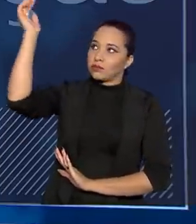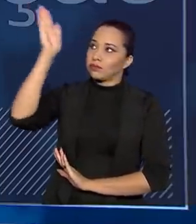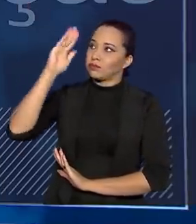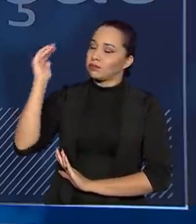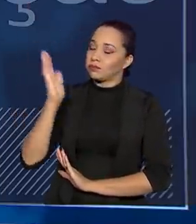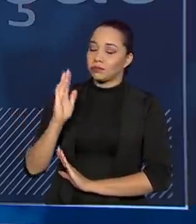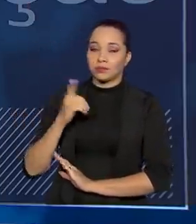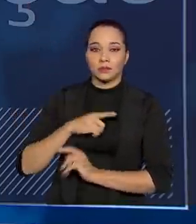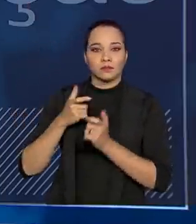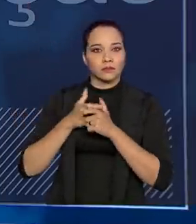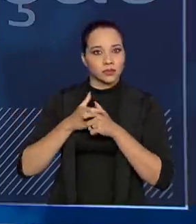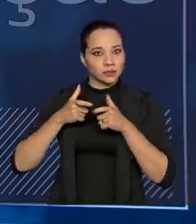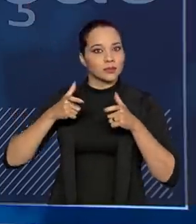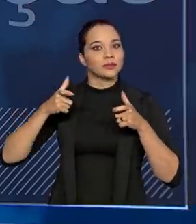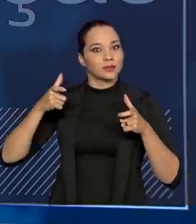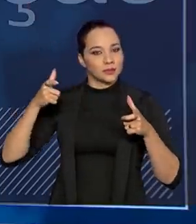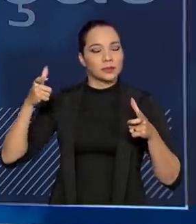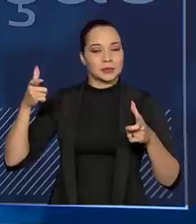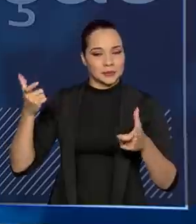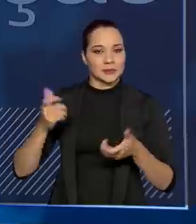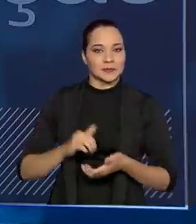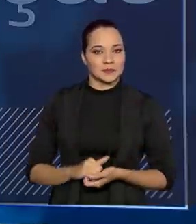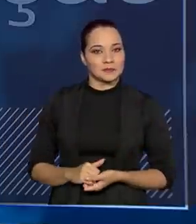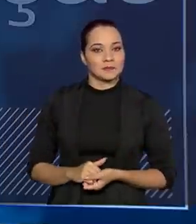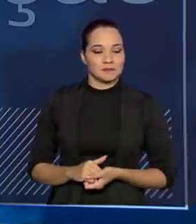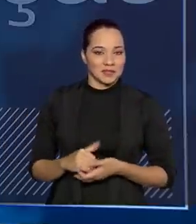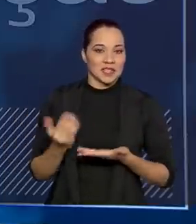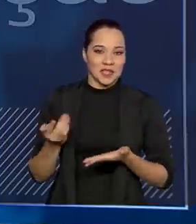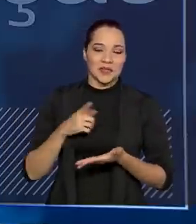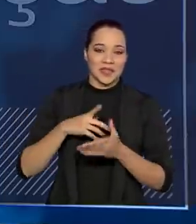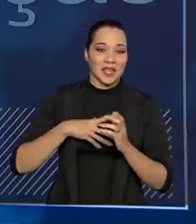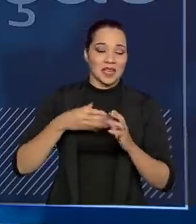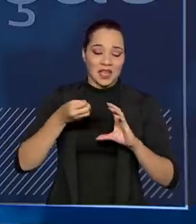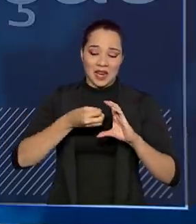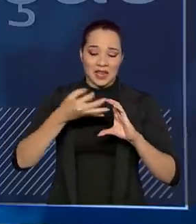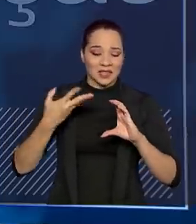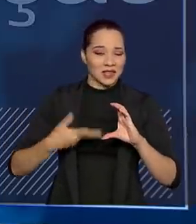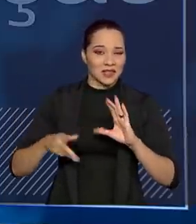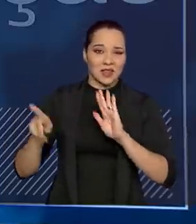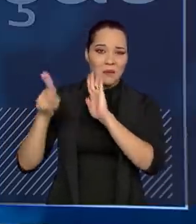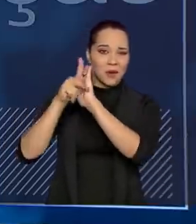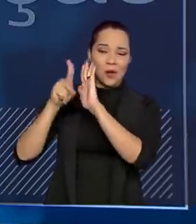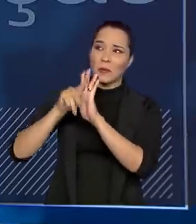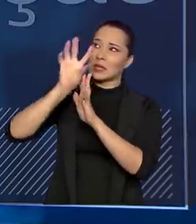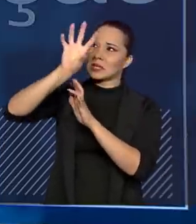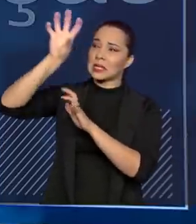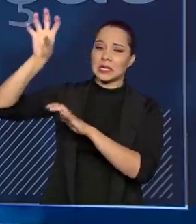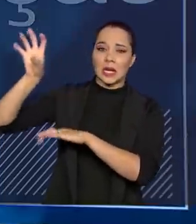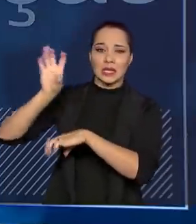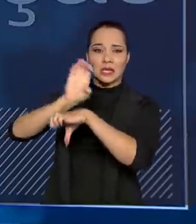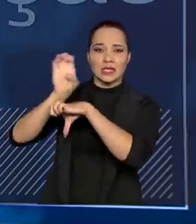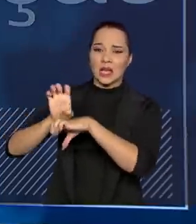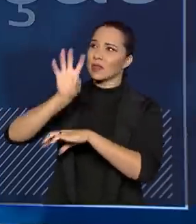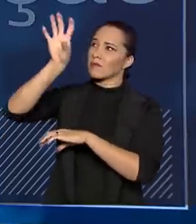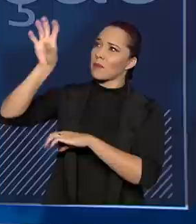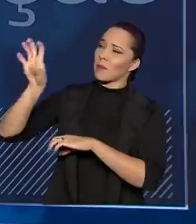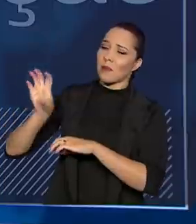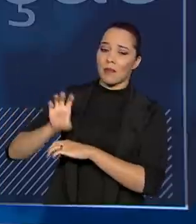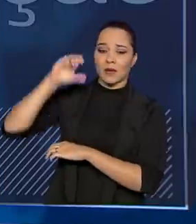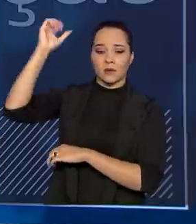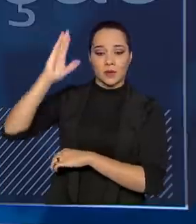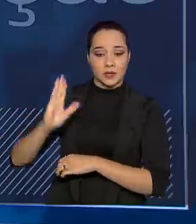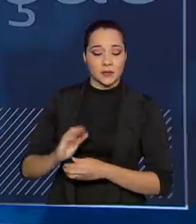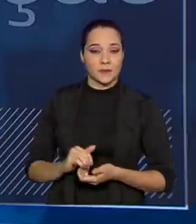dimensão praticamente continental. E, obviamente, tem características muito particulares de cada estado da nossa